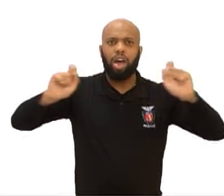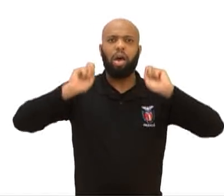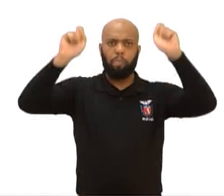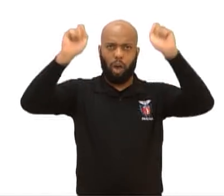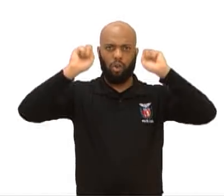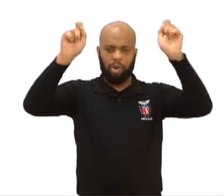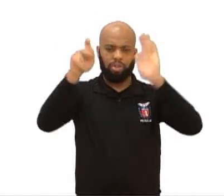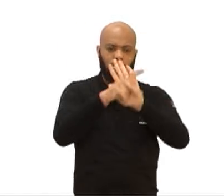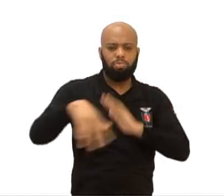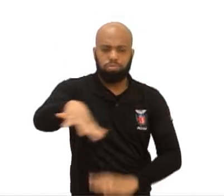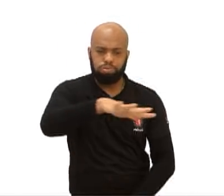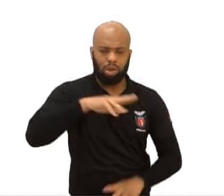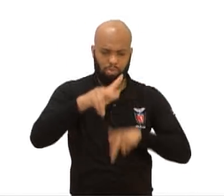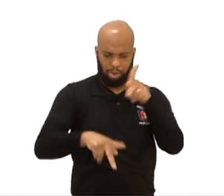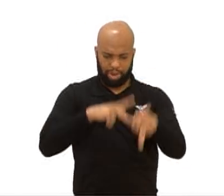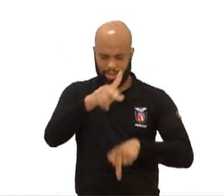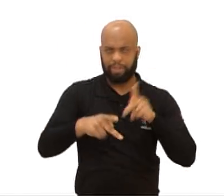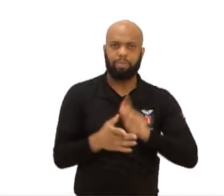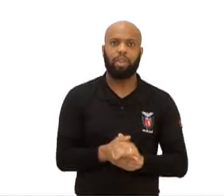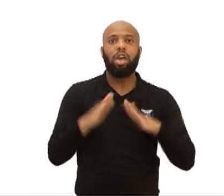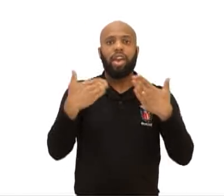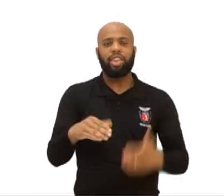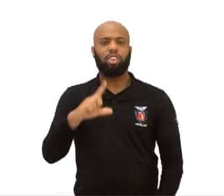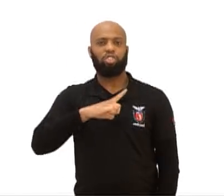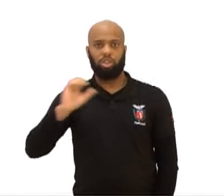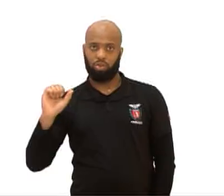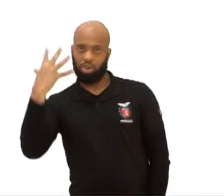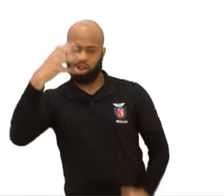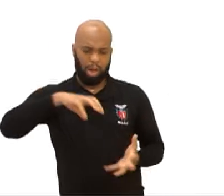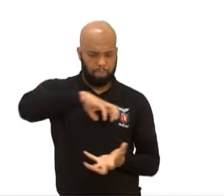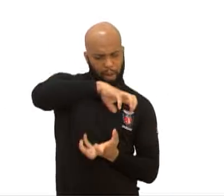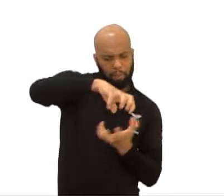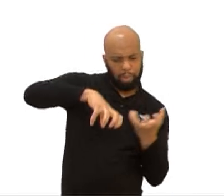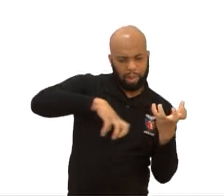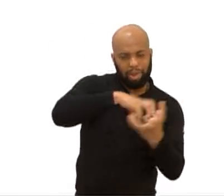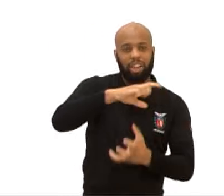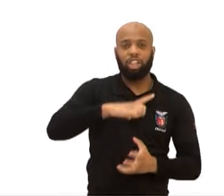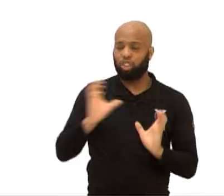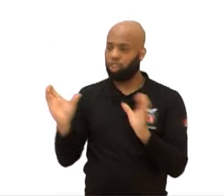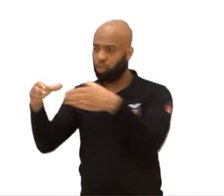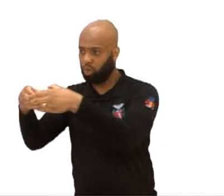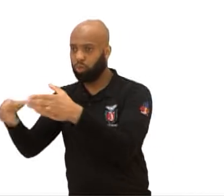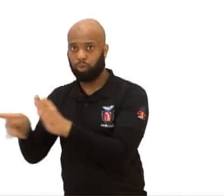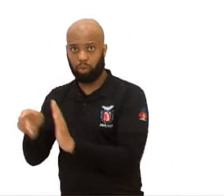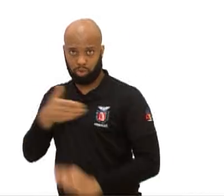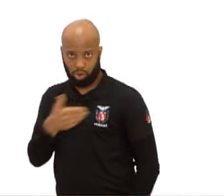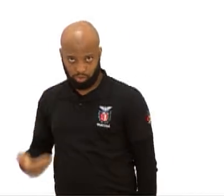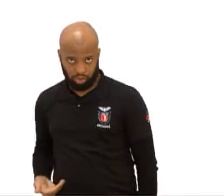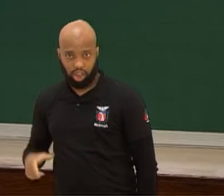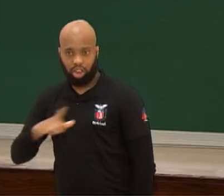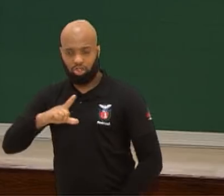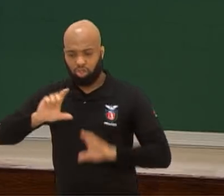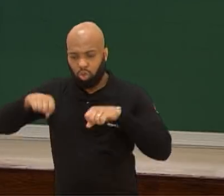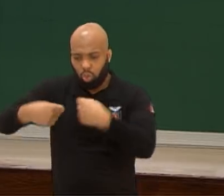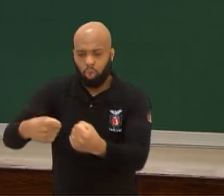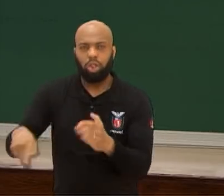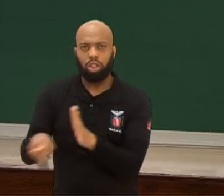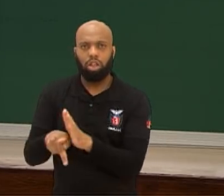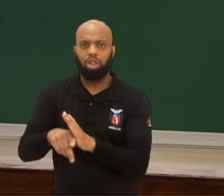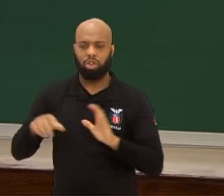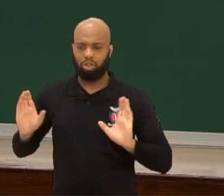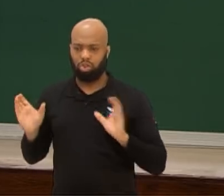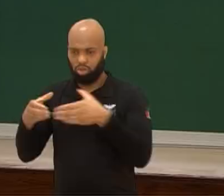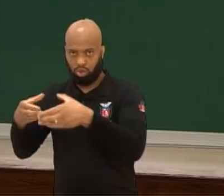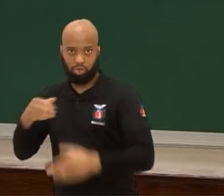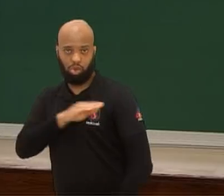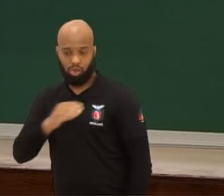a população. Então, enquanto acontecia a Revolução, tanto as tropas do governo que estavam em combate como a população que